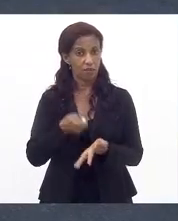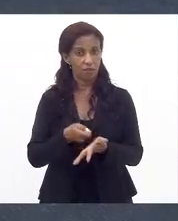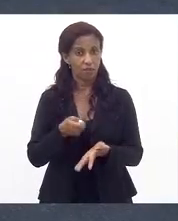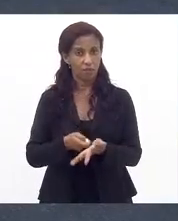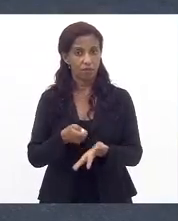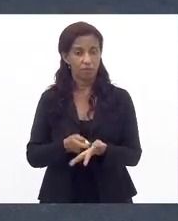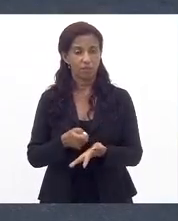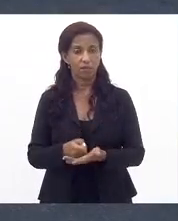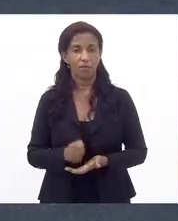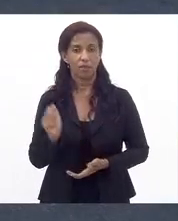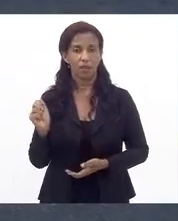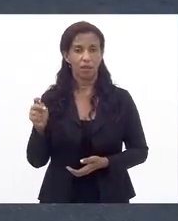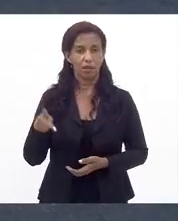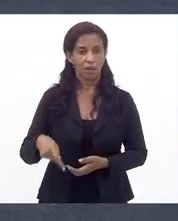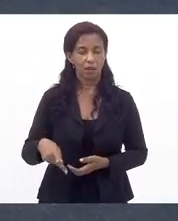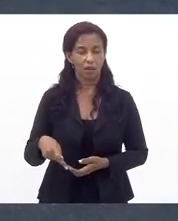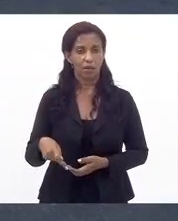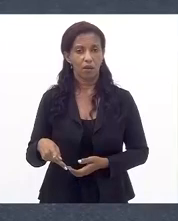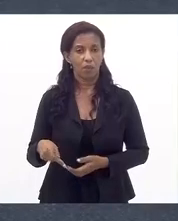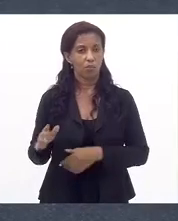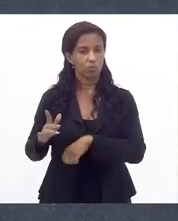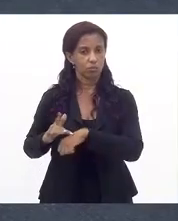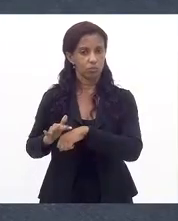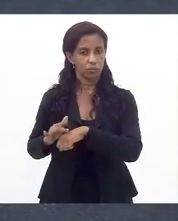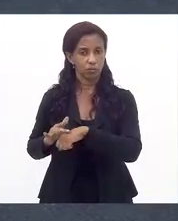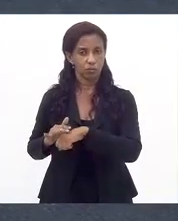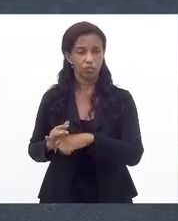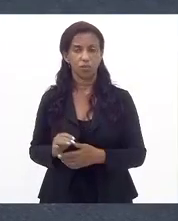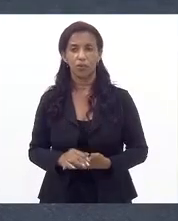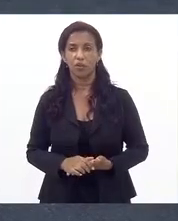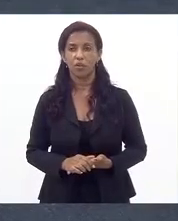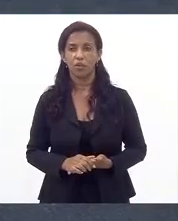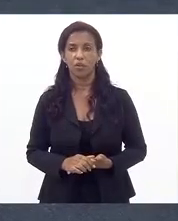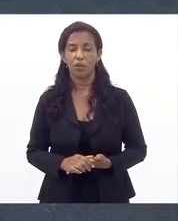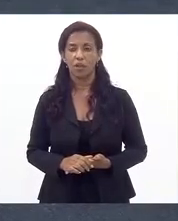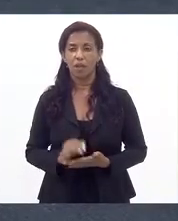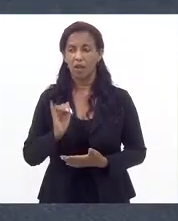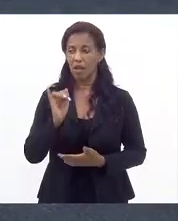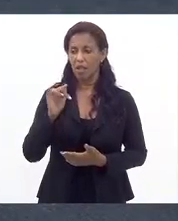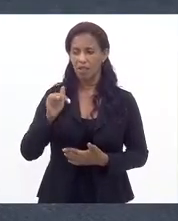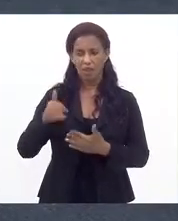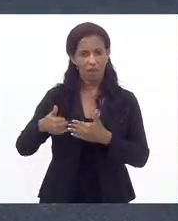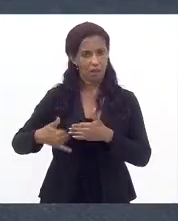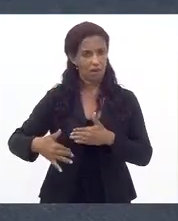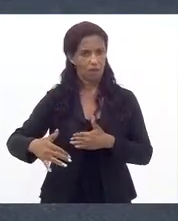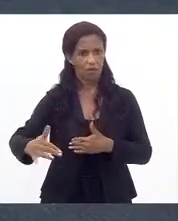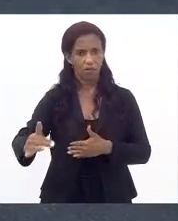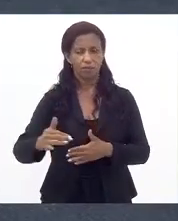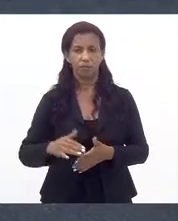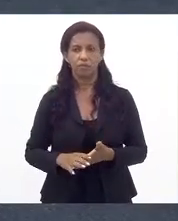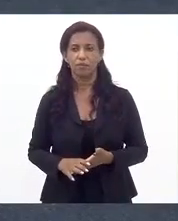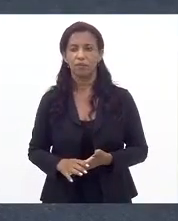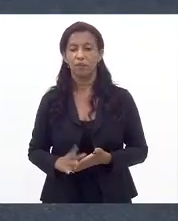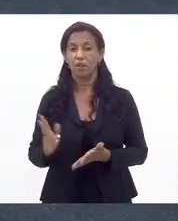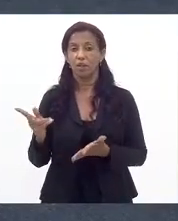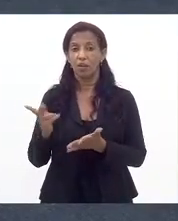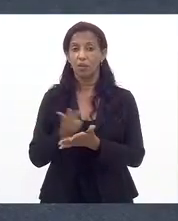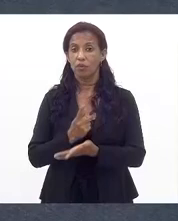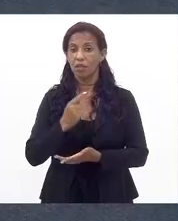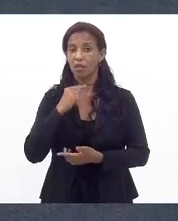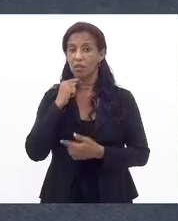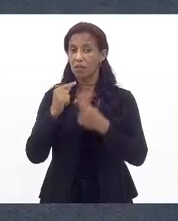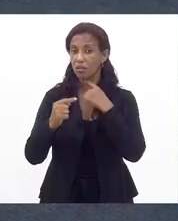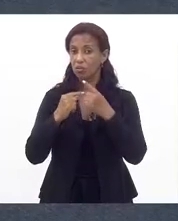que após a aposentadoria por invalidez nela integral e permanece integral ocorre que é